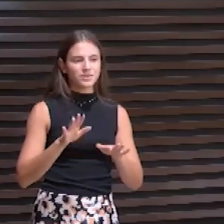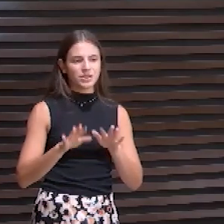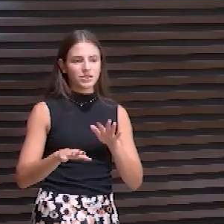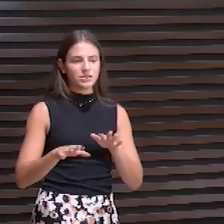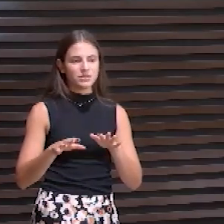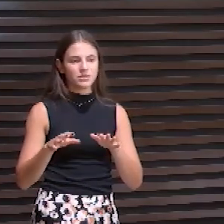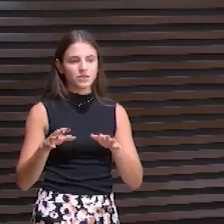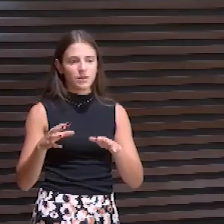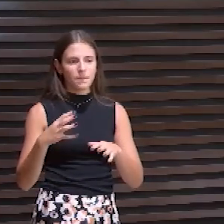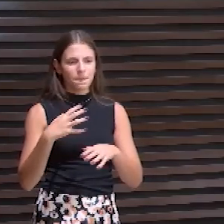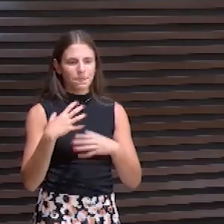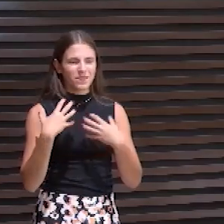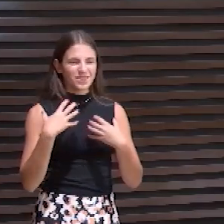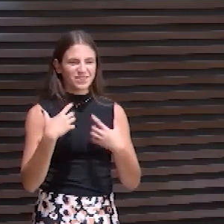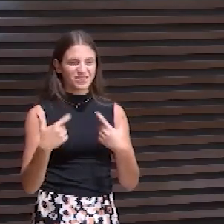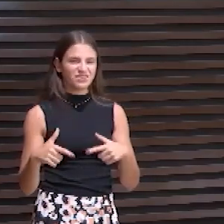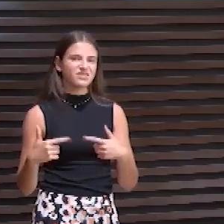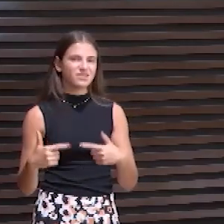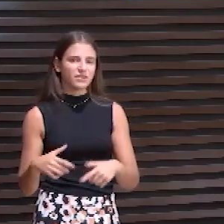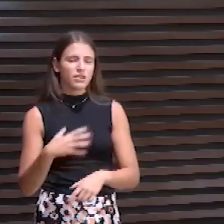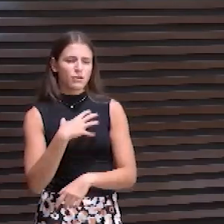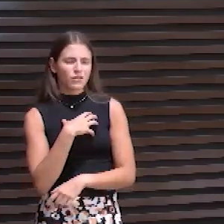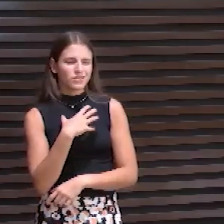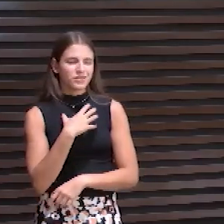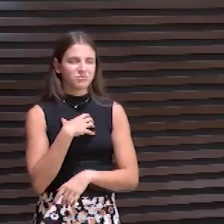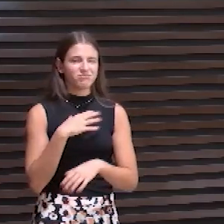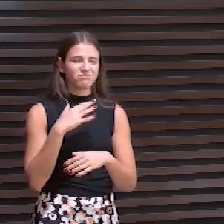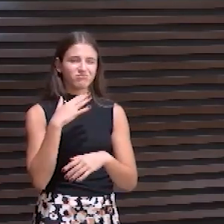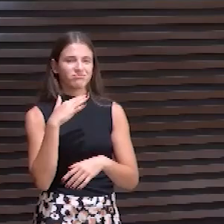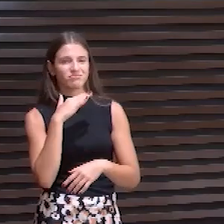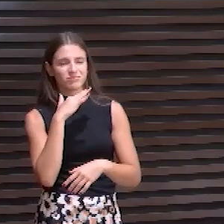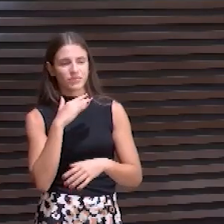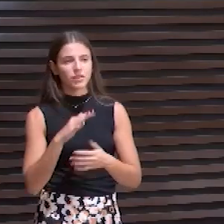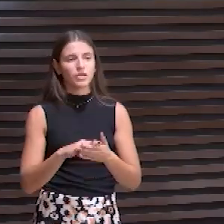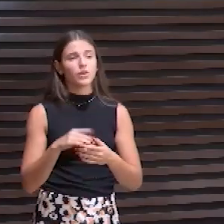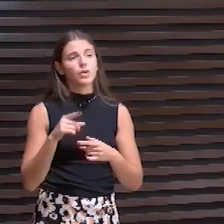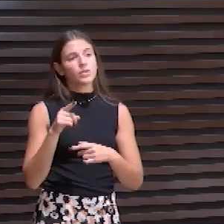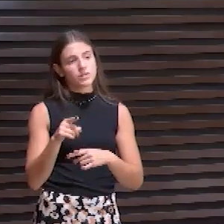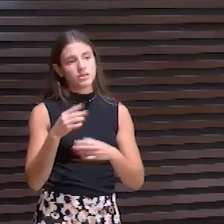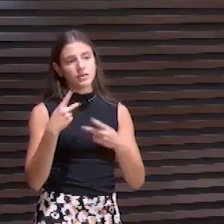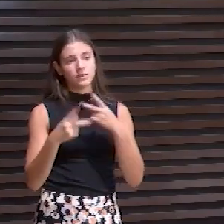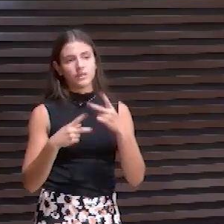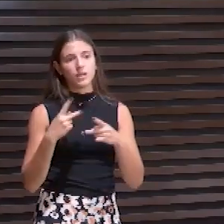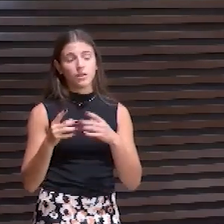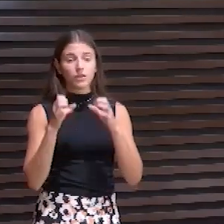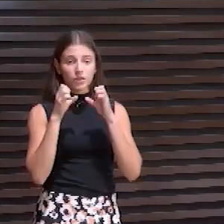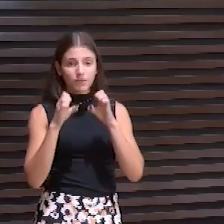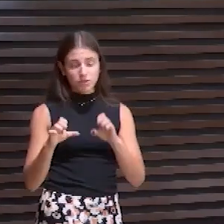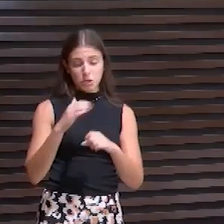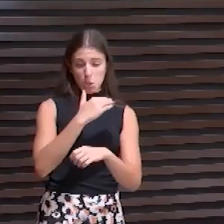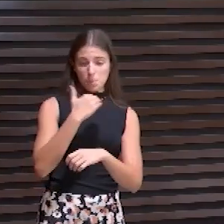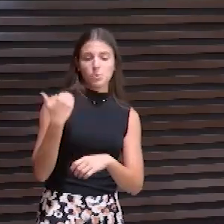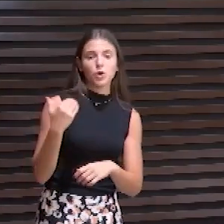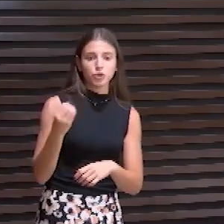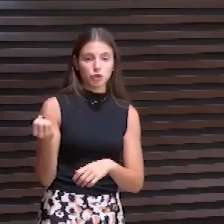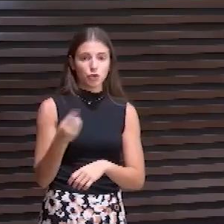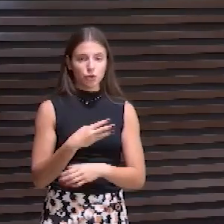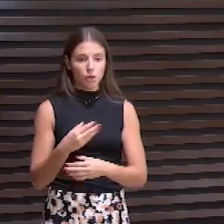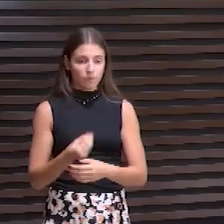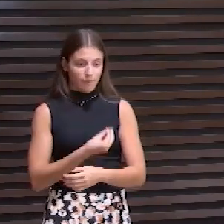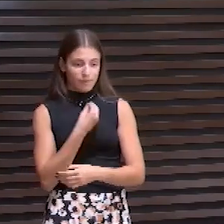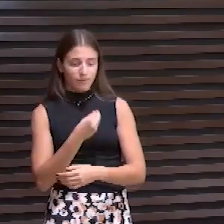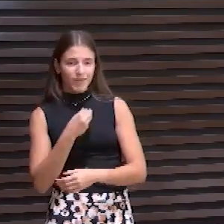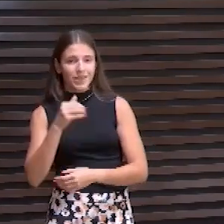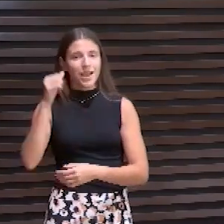o Evangelho traz morte, que o Evangelho traz nova vida, que o Evangelho traz arrependimento de quem nós somos e que